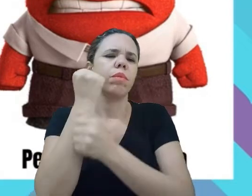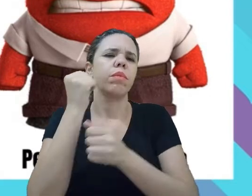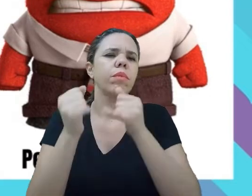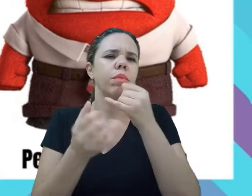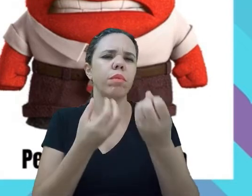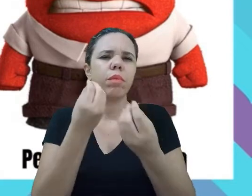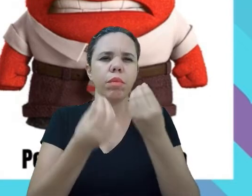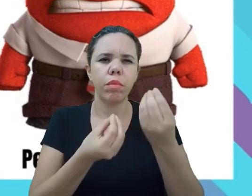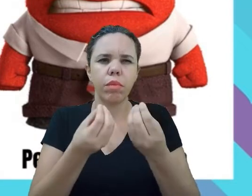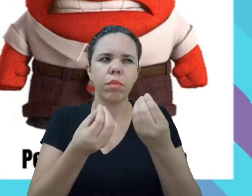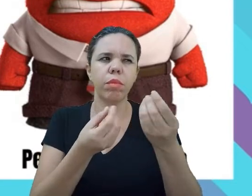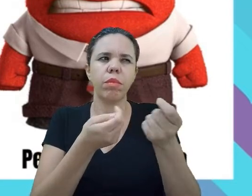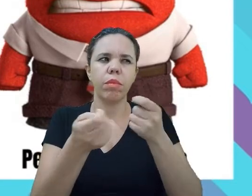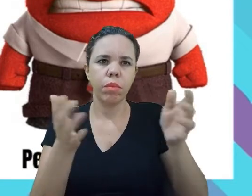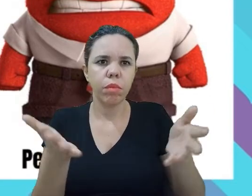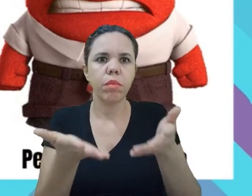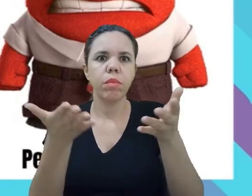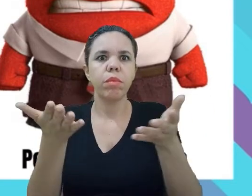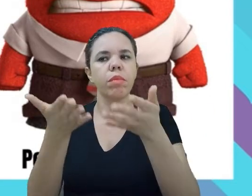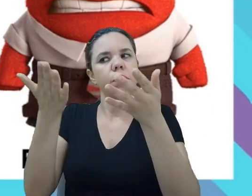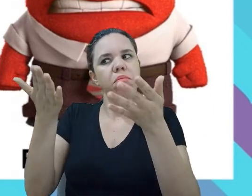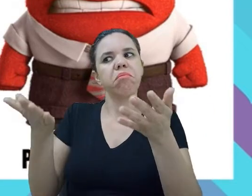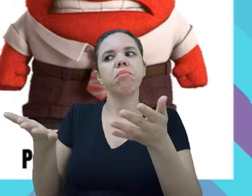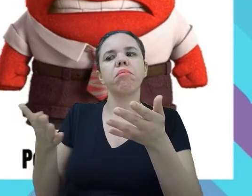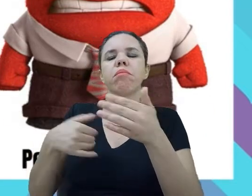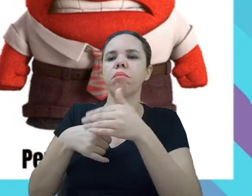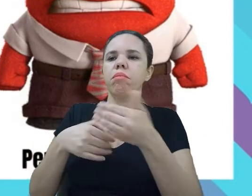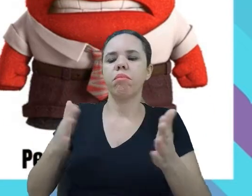popularmente falando, se ele também